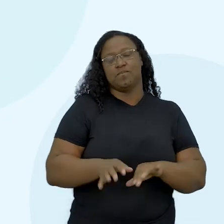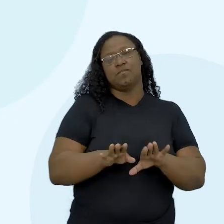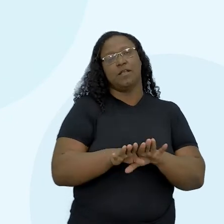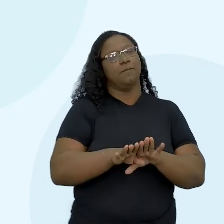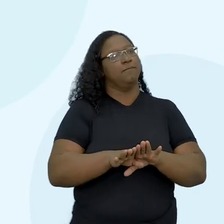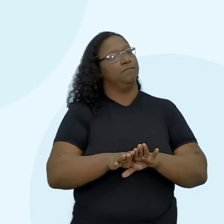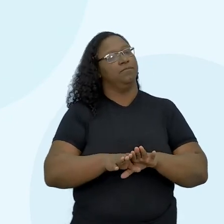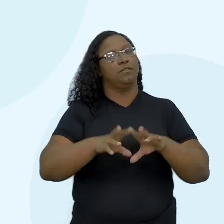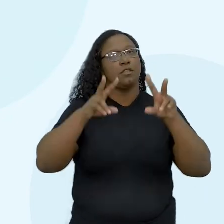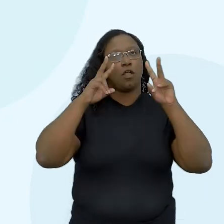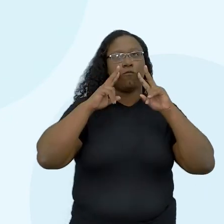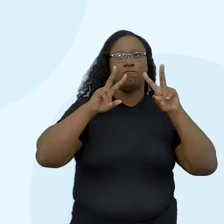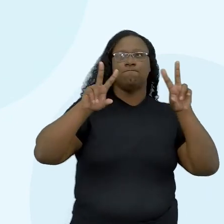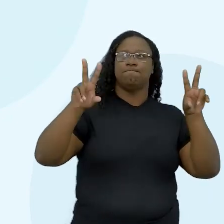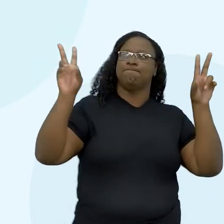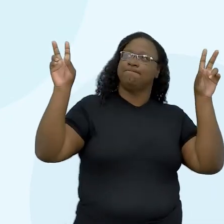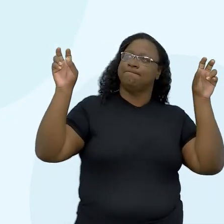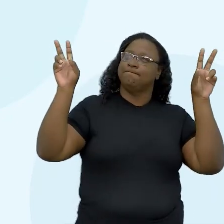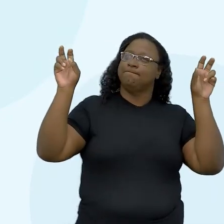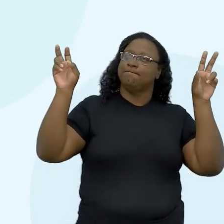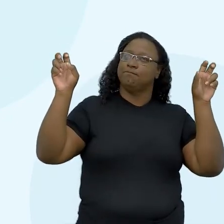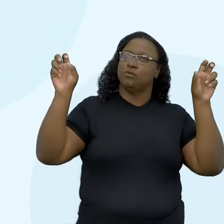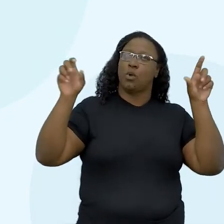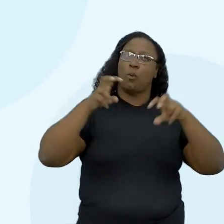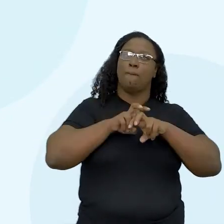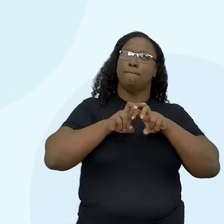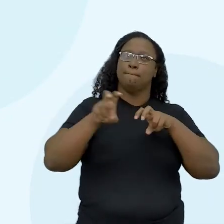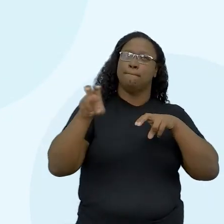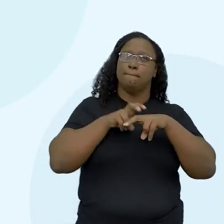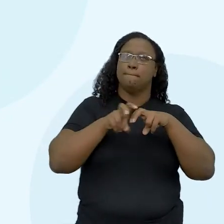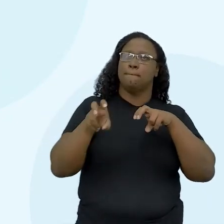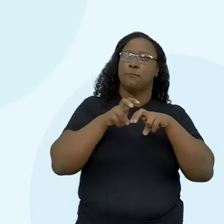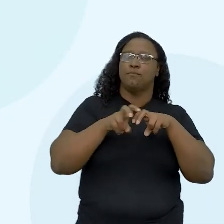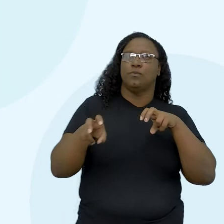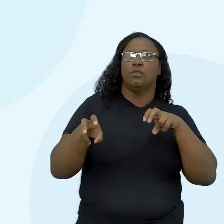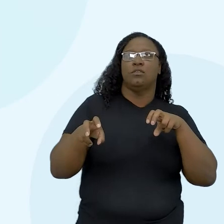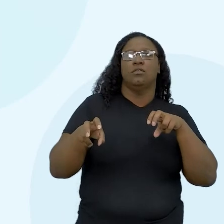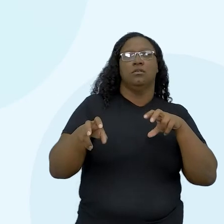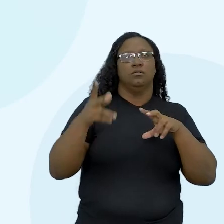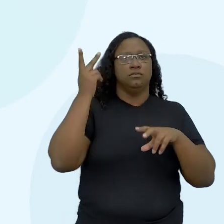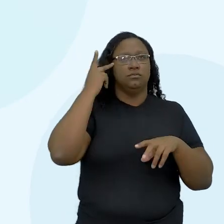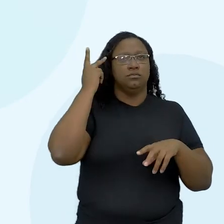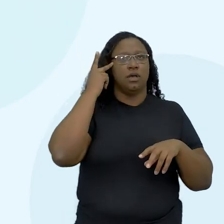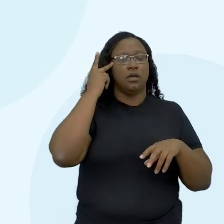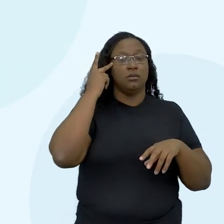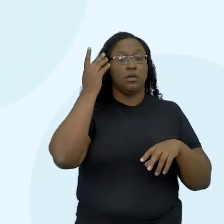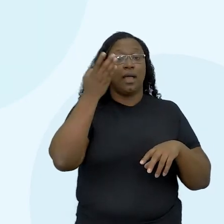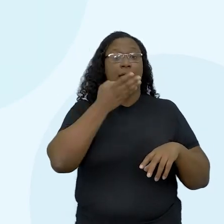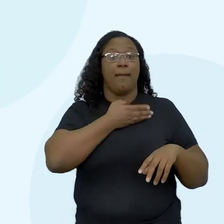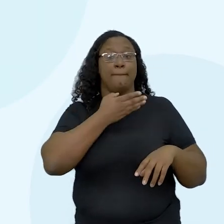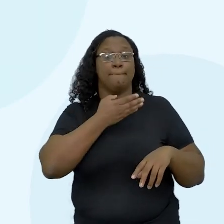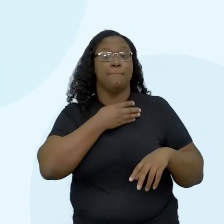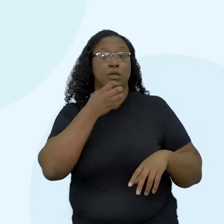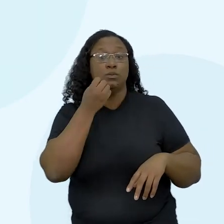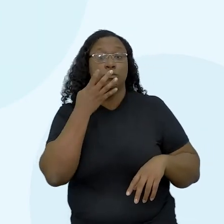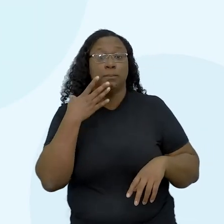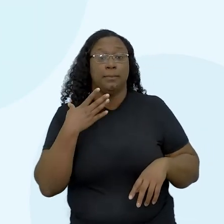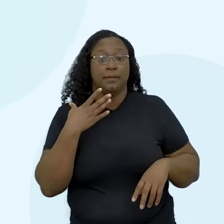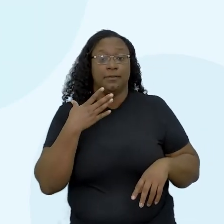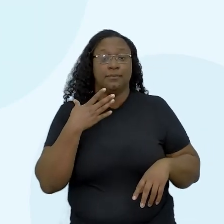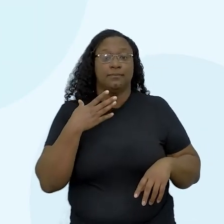cartazes desse projeto dos metrôs em São Paulo, que são os Amigos do Bem. Do que falam os Amigos do